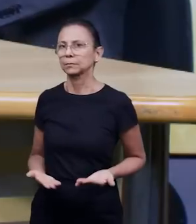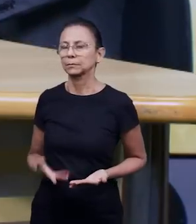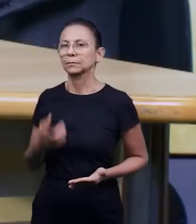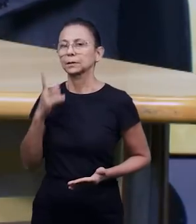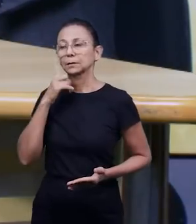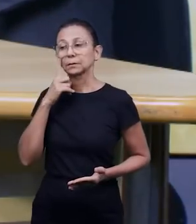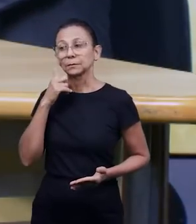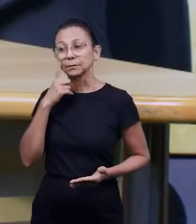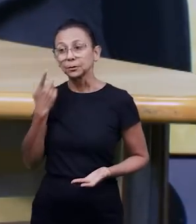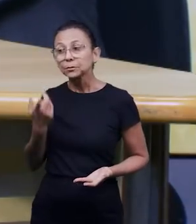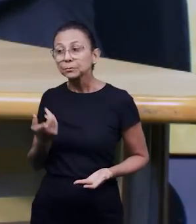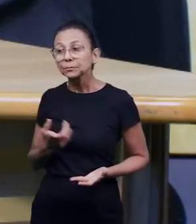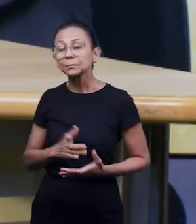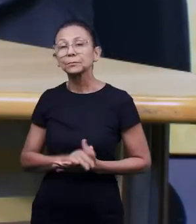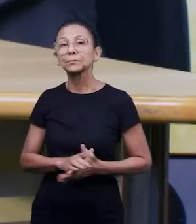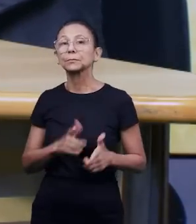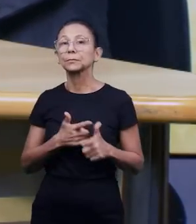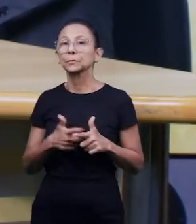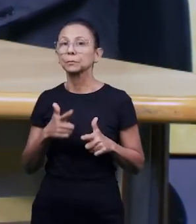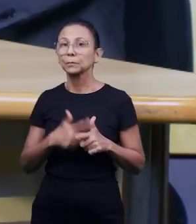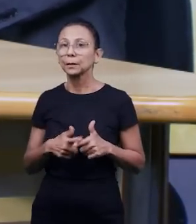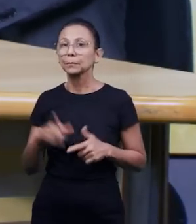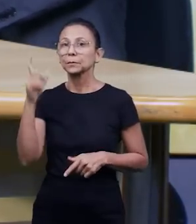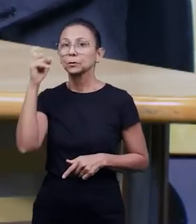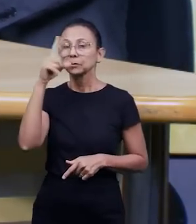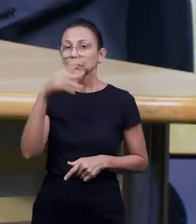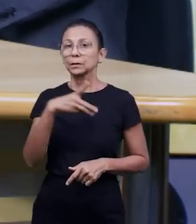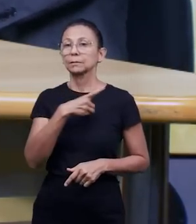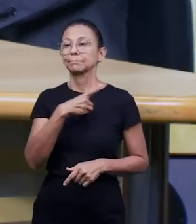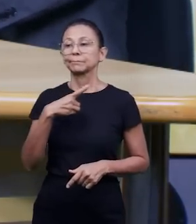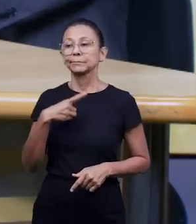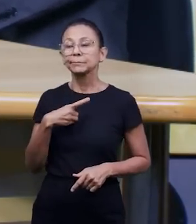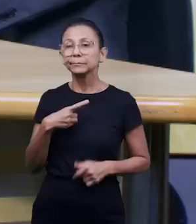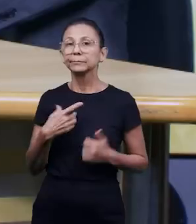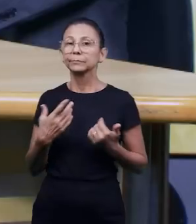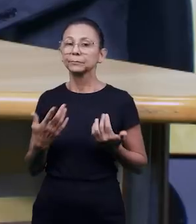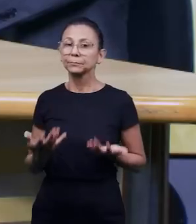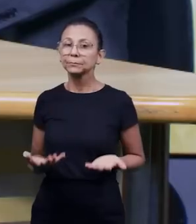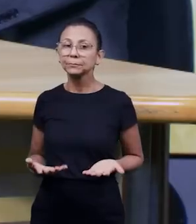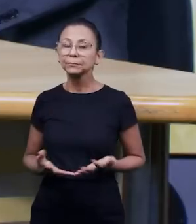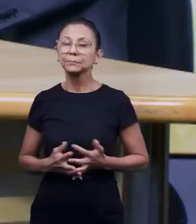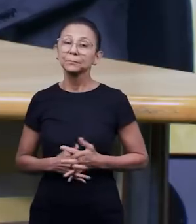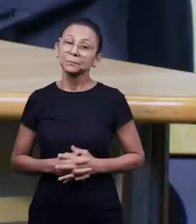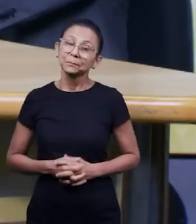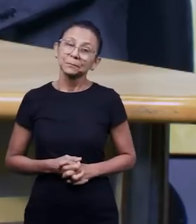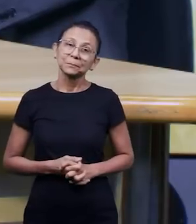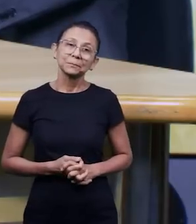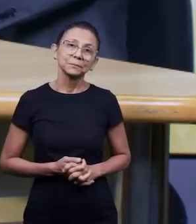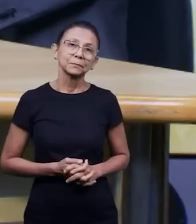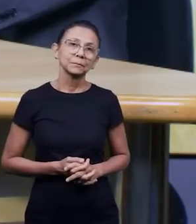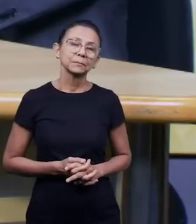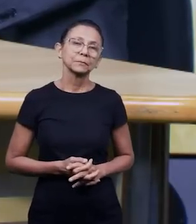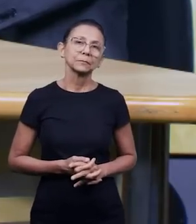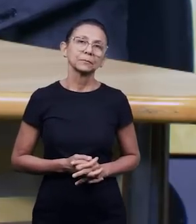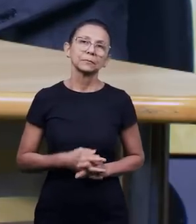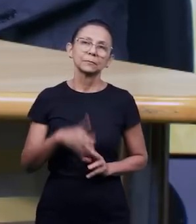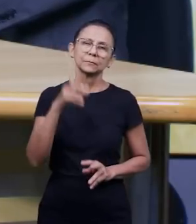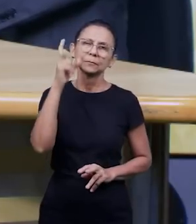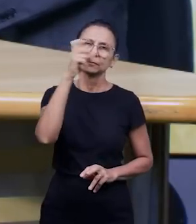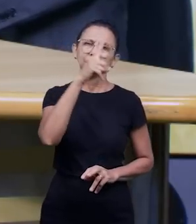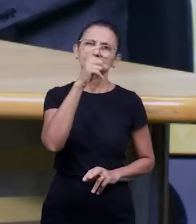corrigir e que a polícia ia me corrigir. Entendeu? Quer dizer, você vê... Eu não falei aquilo por coisa,